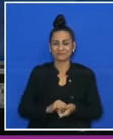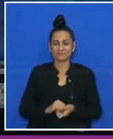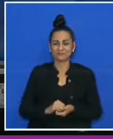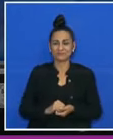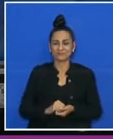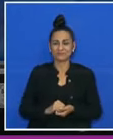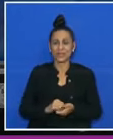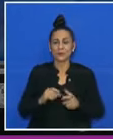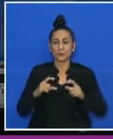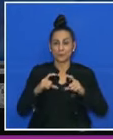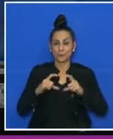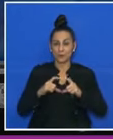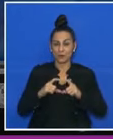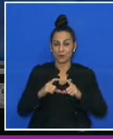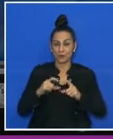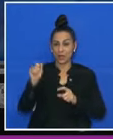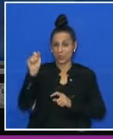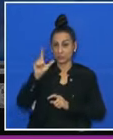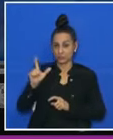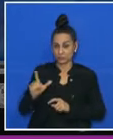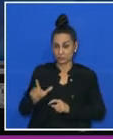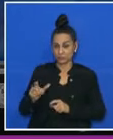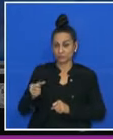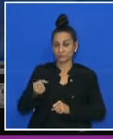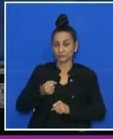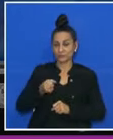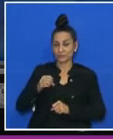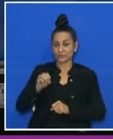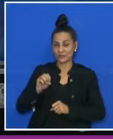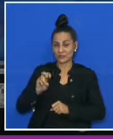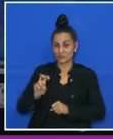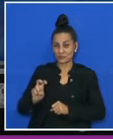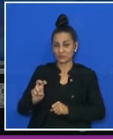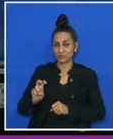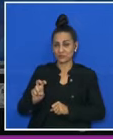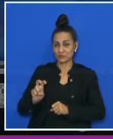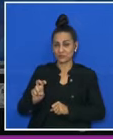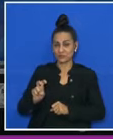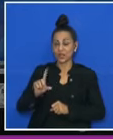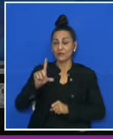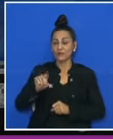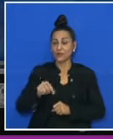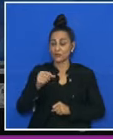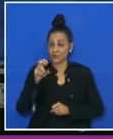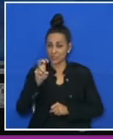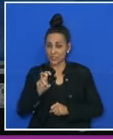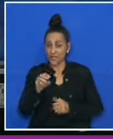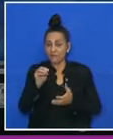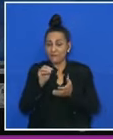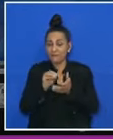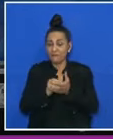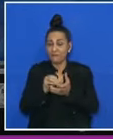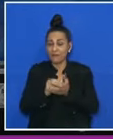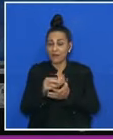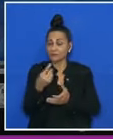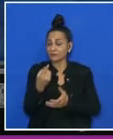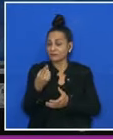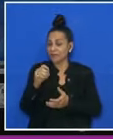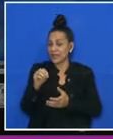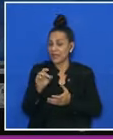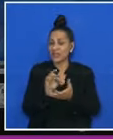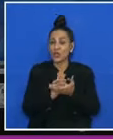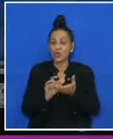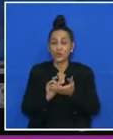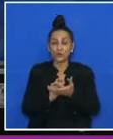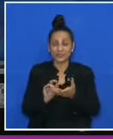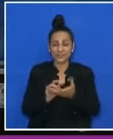Bola azul, 05. Azul, 05. Foram sorteados 5 números, faltam 10.